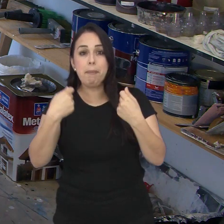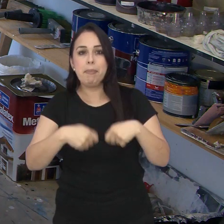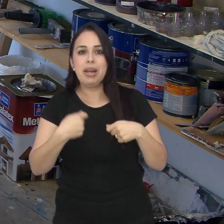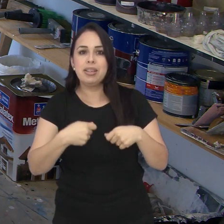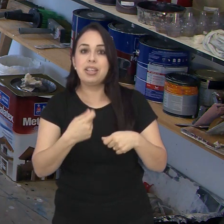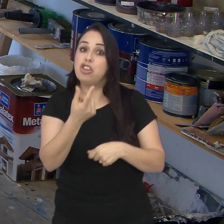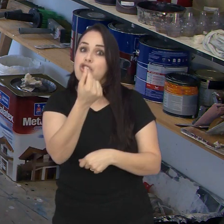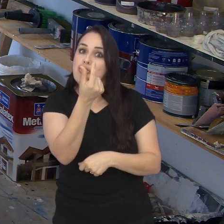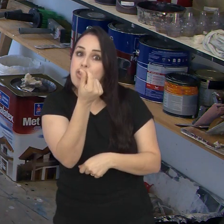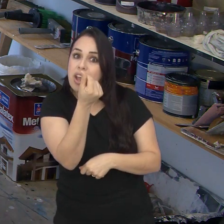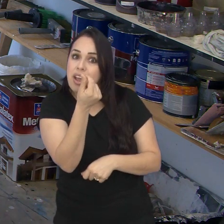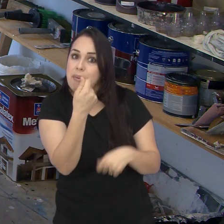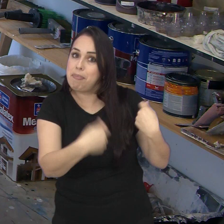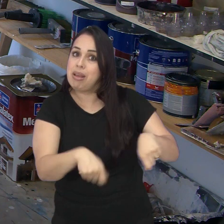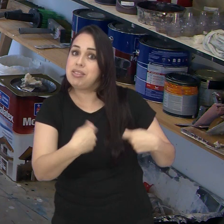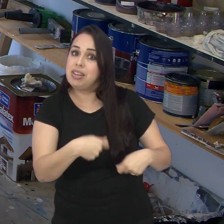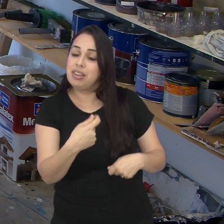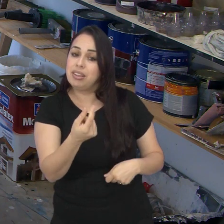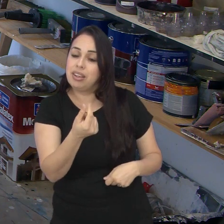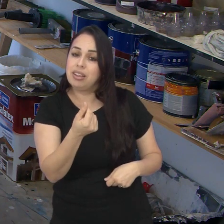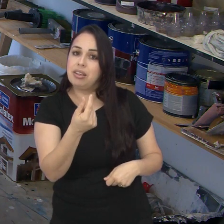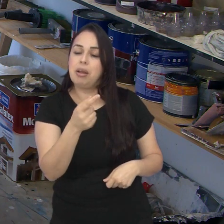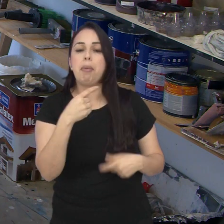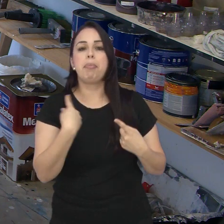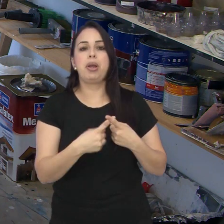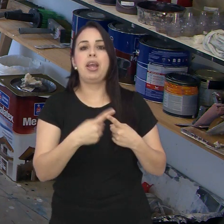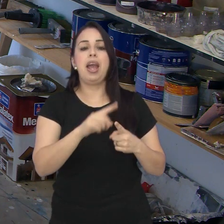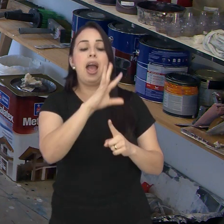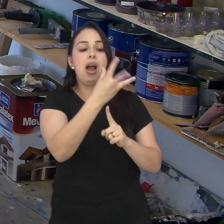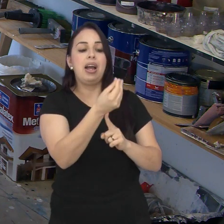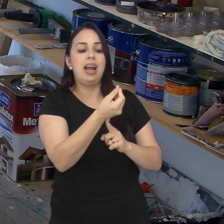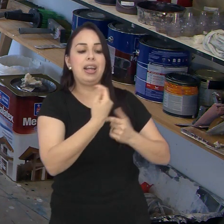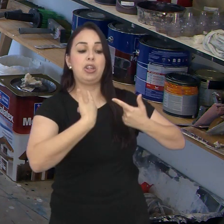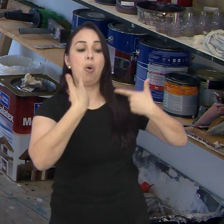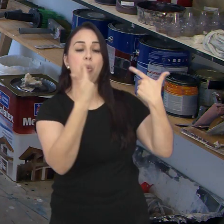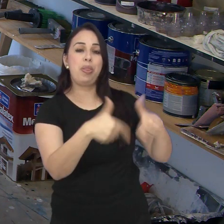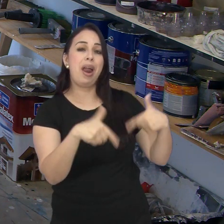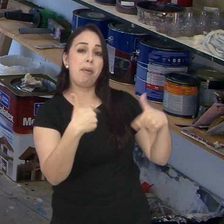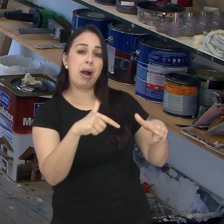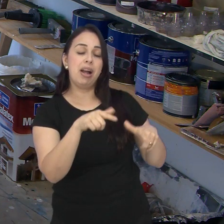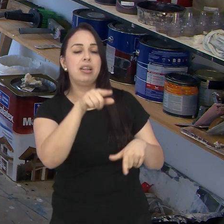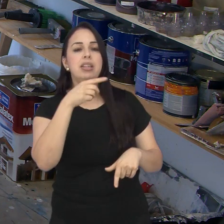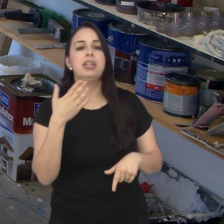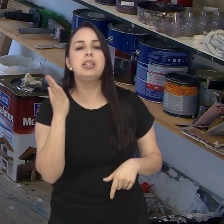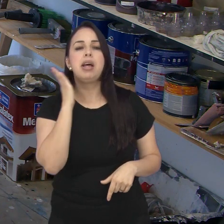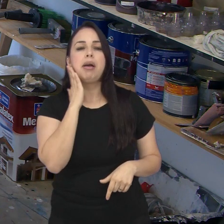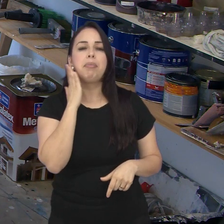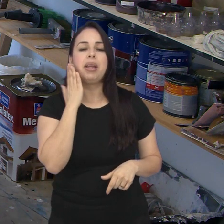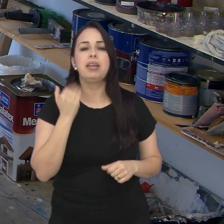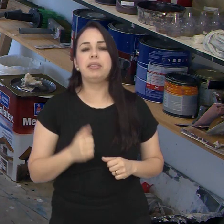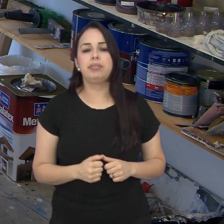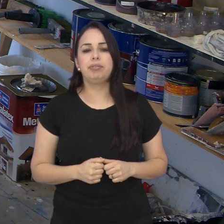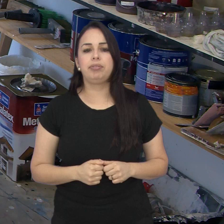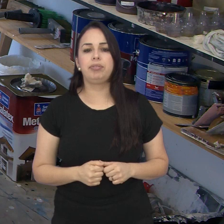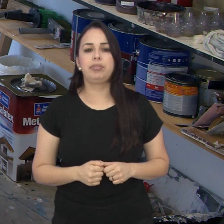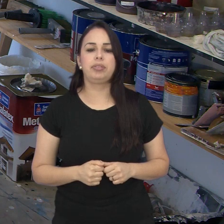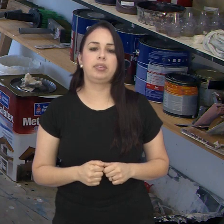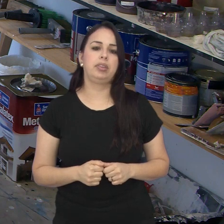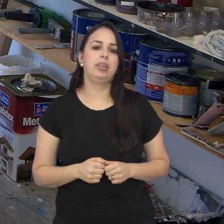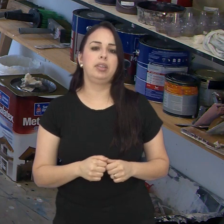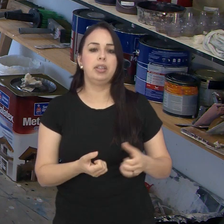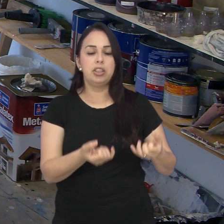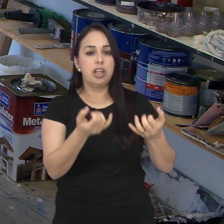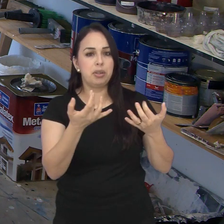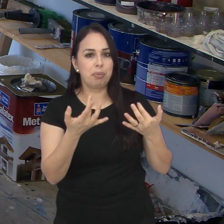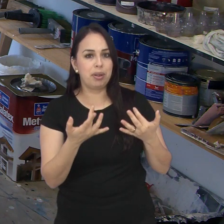Vocês precisam de dinheiro, o artista precisa de dinheiro, é um trabalho, né? Eu queria saber como que você conseguiu, você falou, né, como